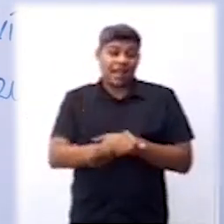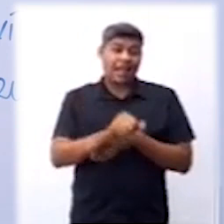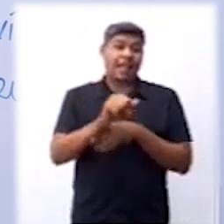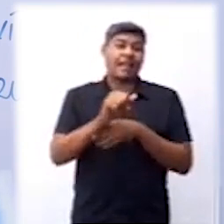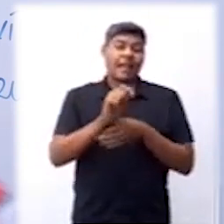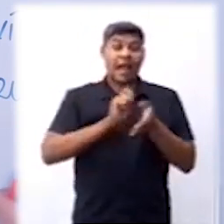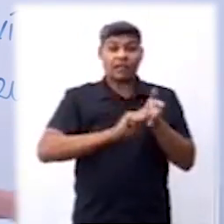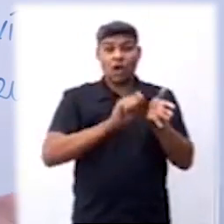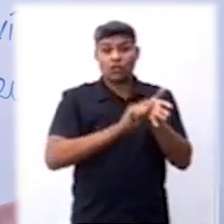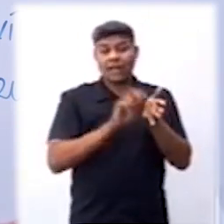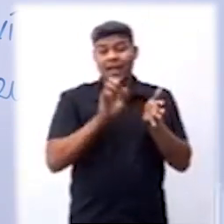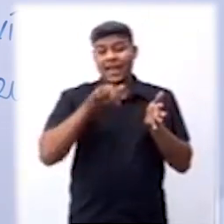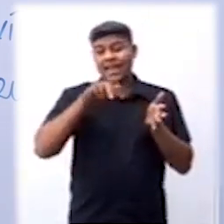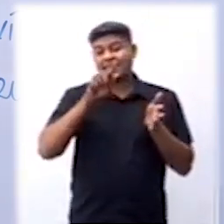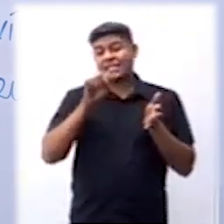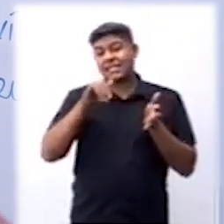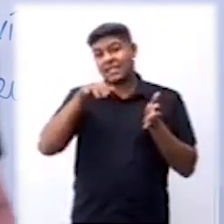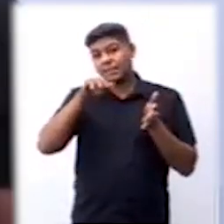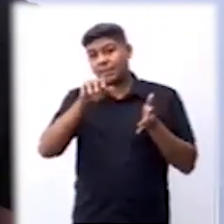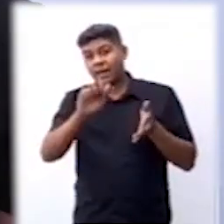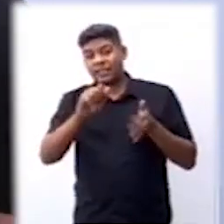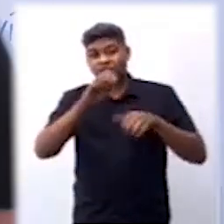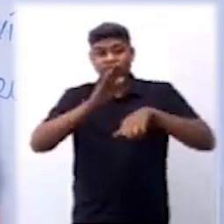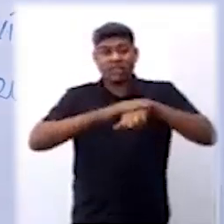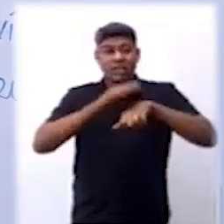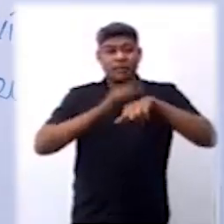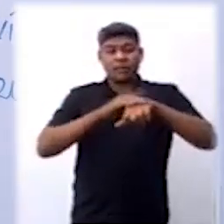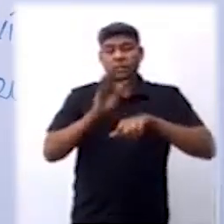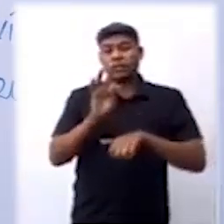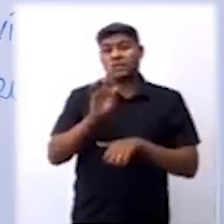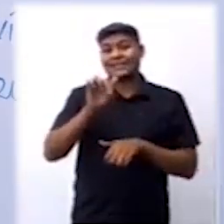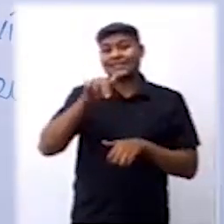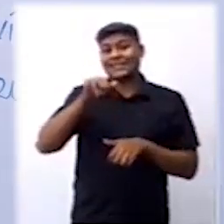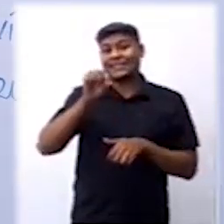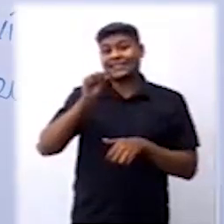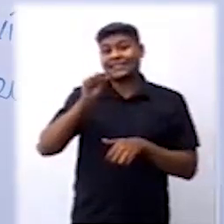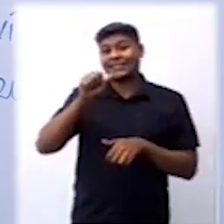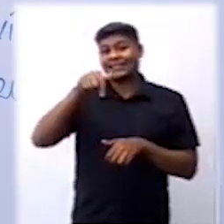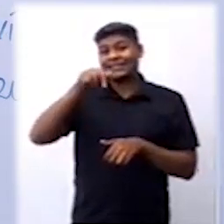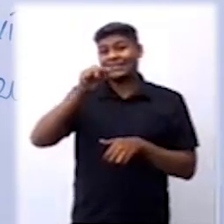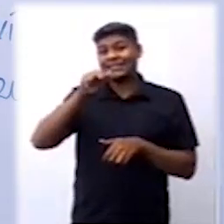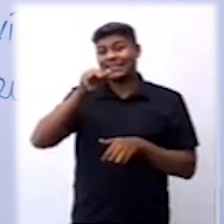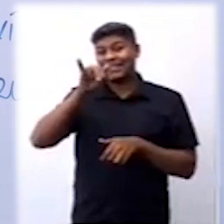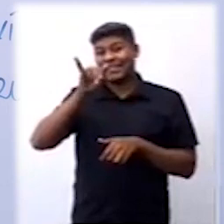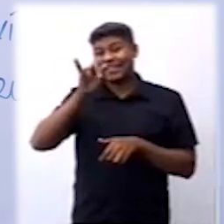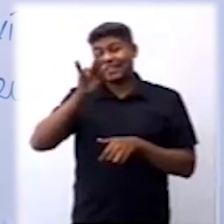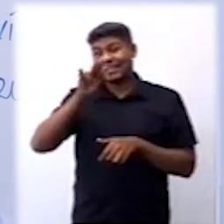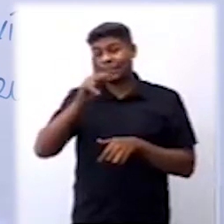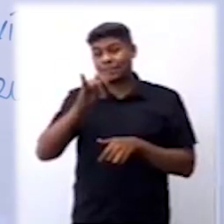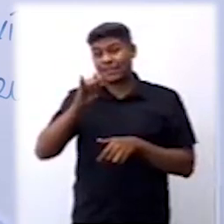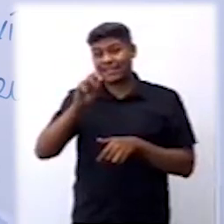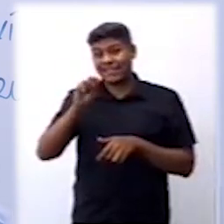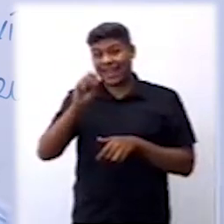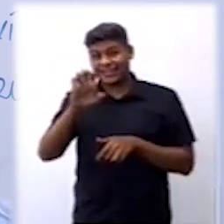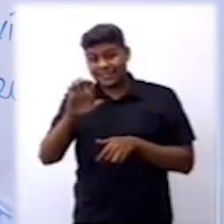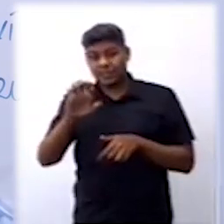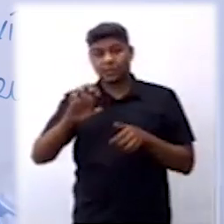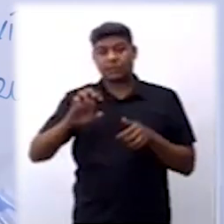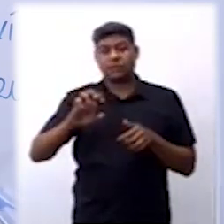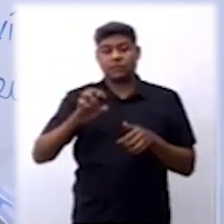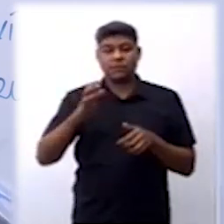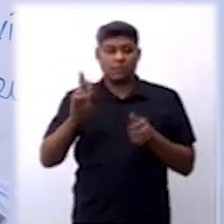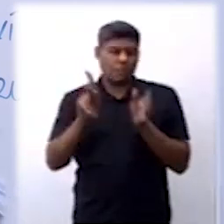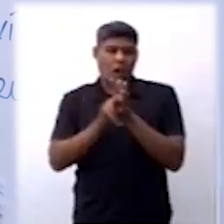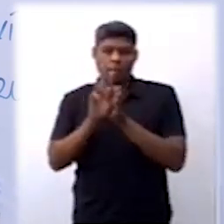quiser anotar aí, chamada de transcriptase reversa. É só o HIV que possui, tá? No ebola não tem. Letra E.